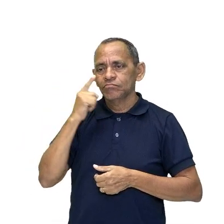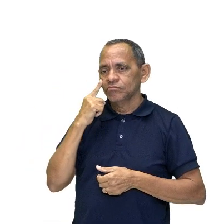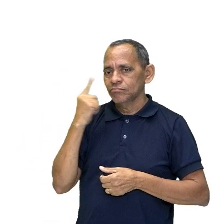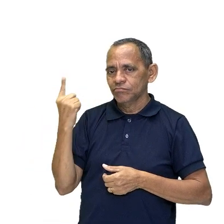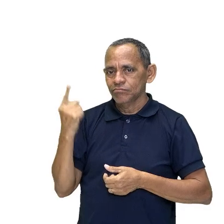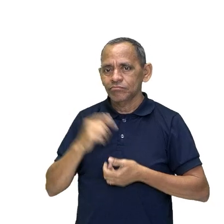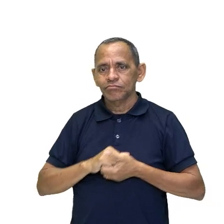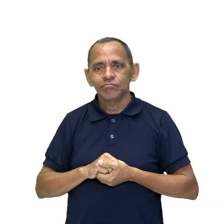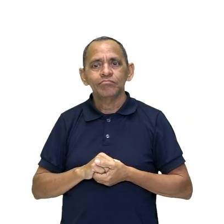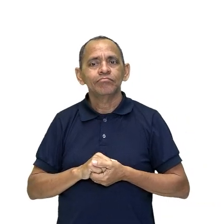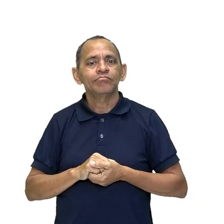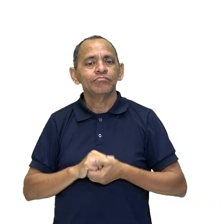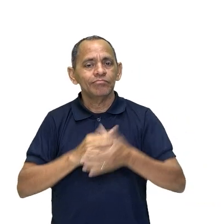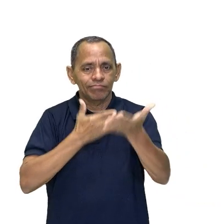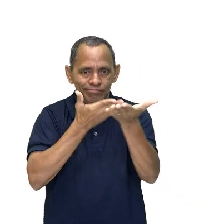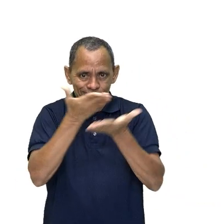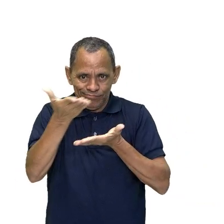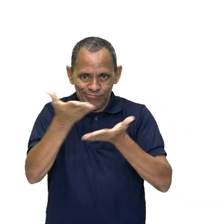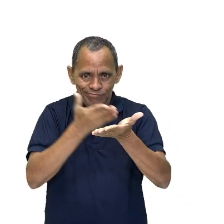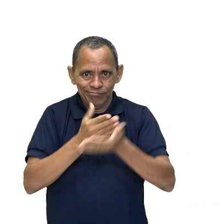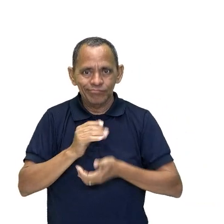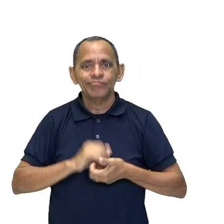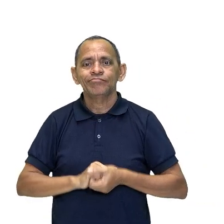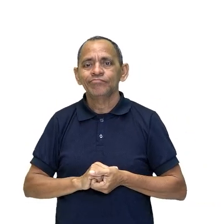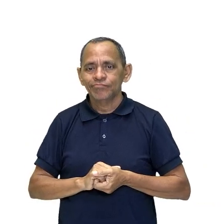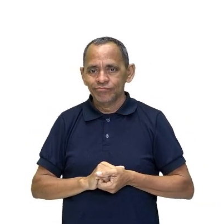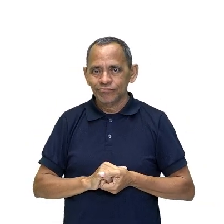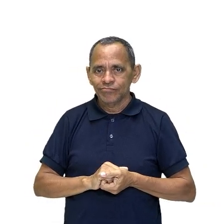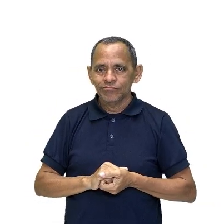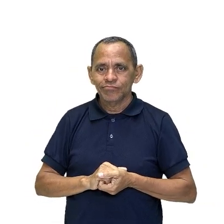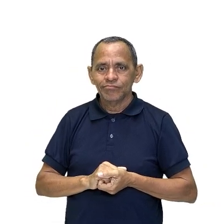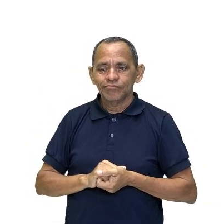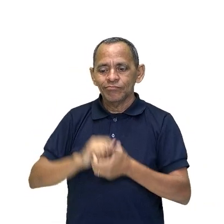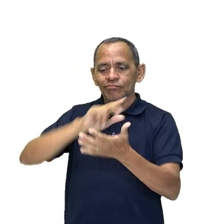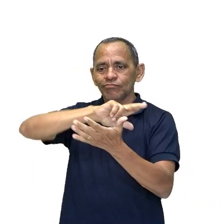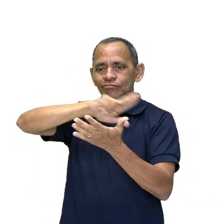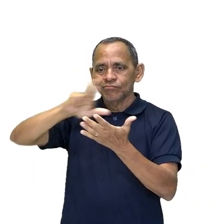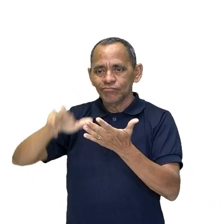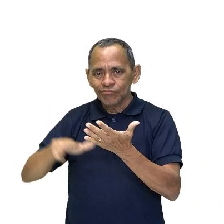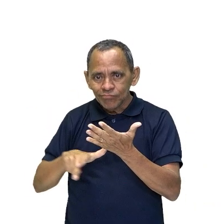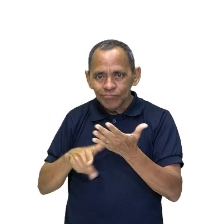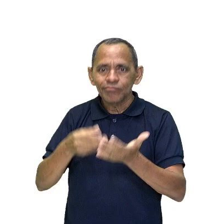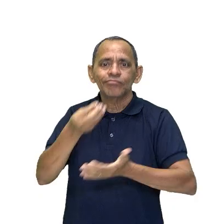a interatividade, a multimodalidade,